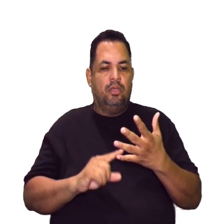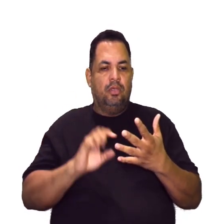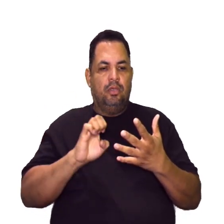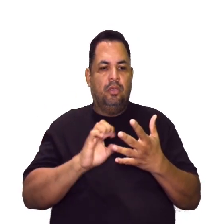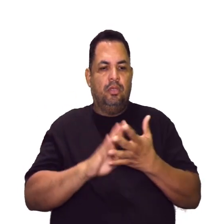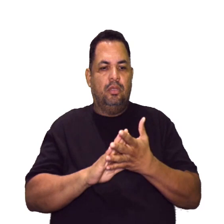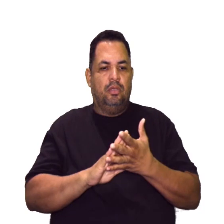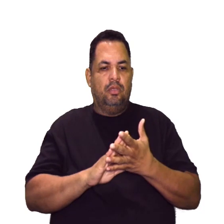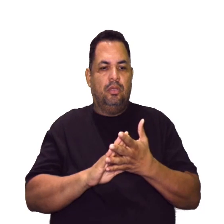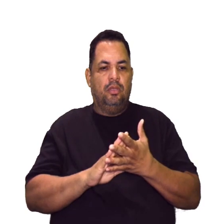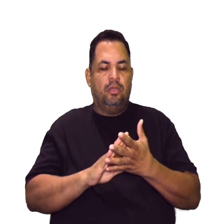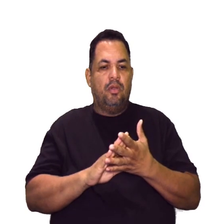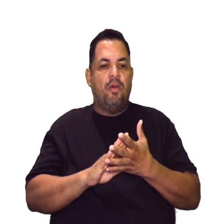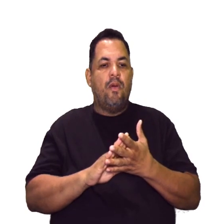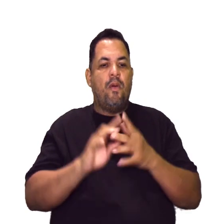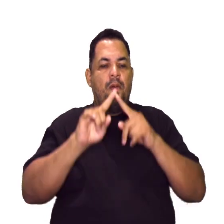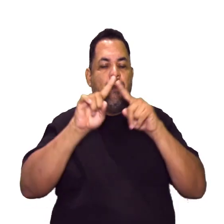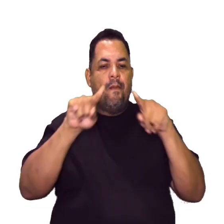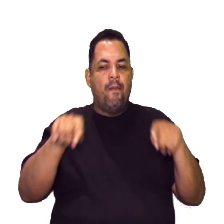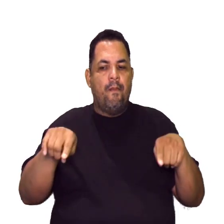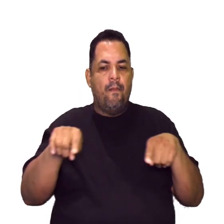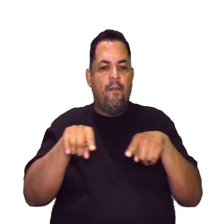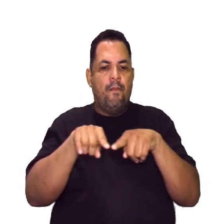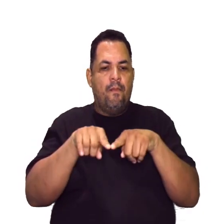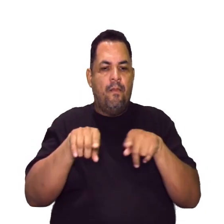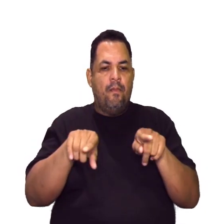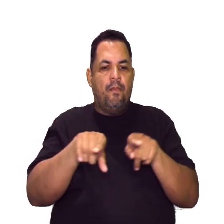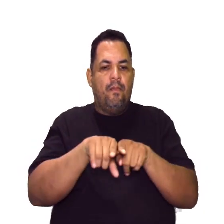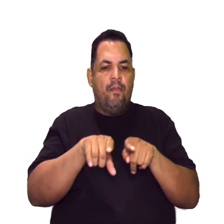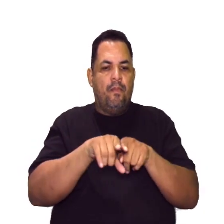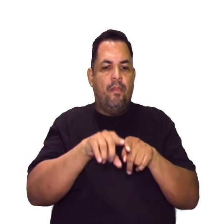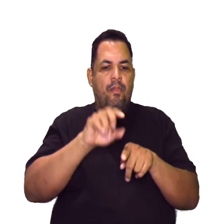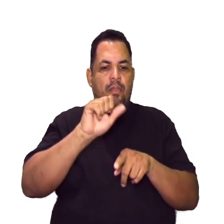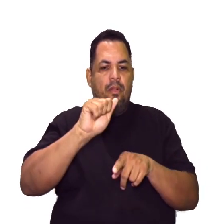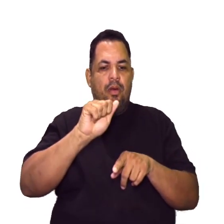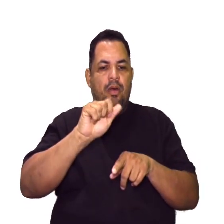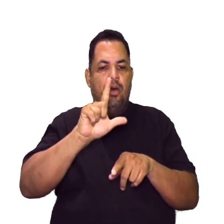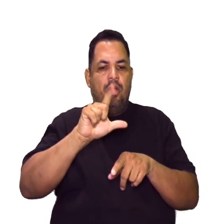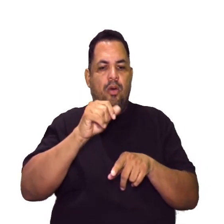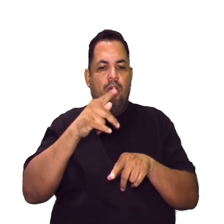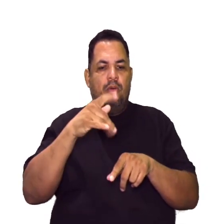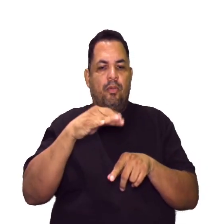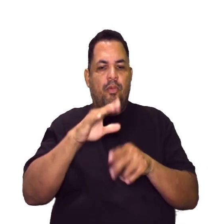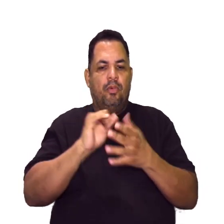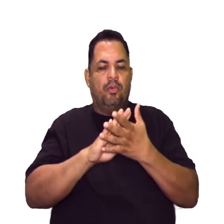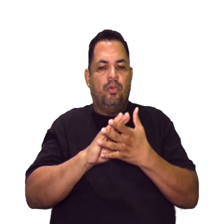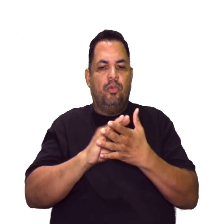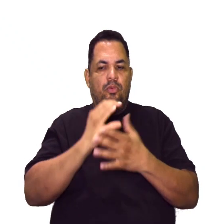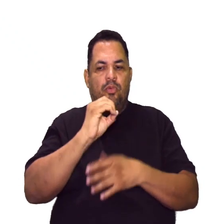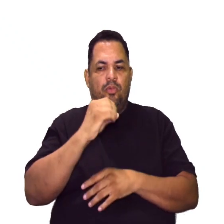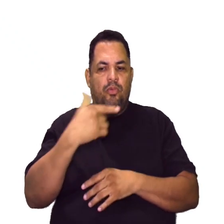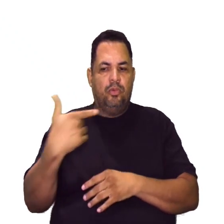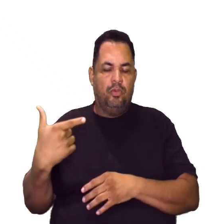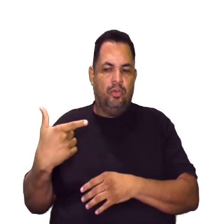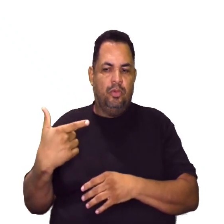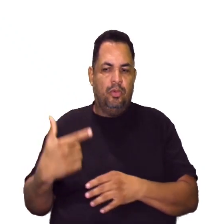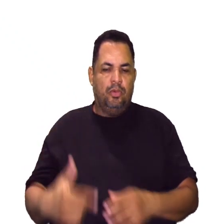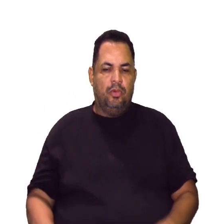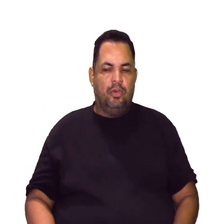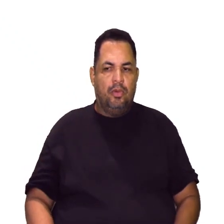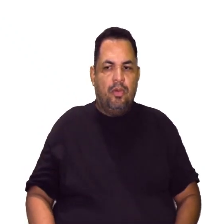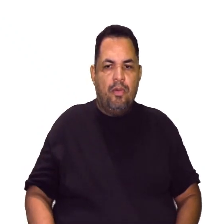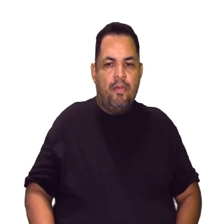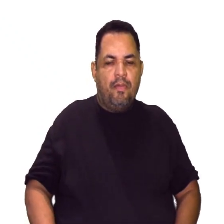Letra E, trigonal e é um alótropo do gás oxigênio.